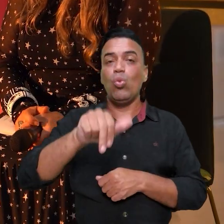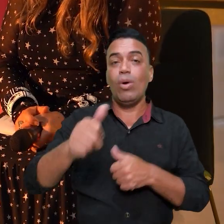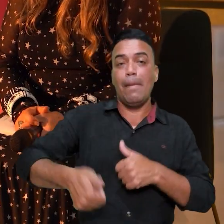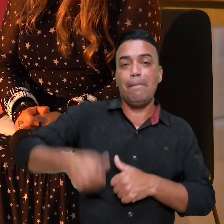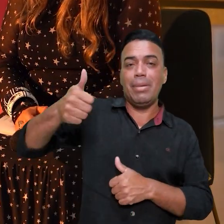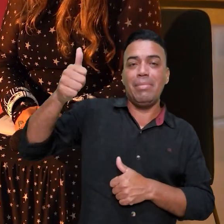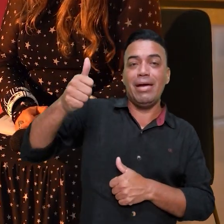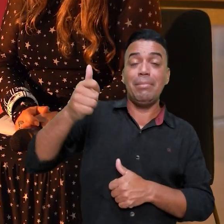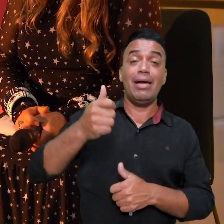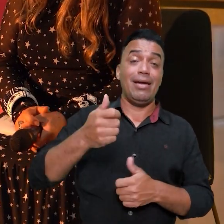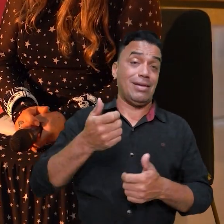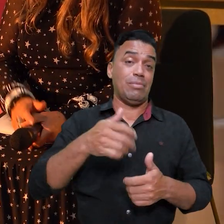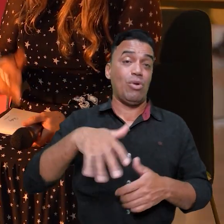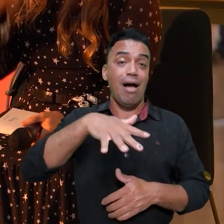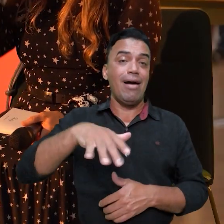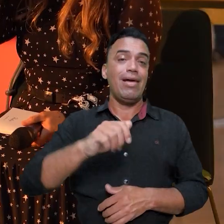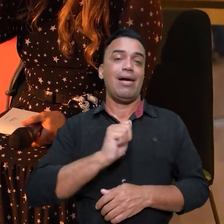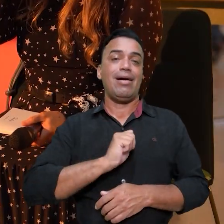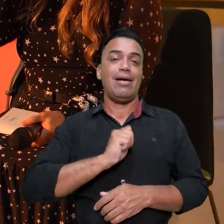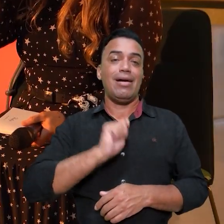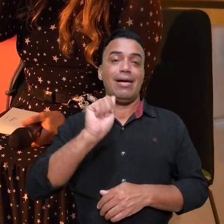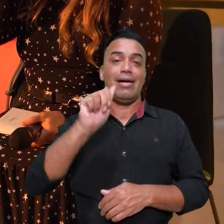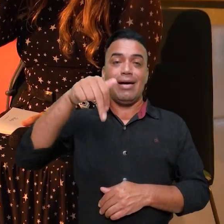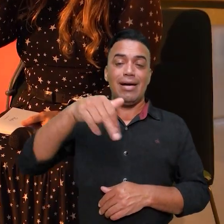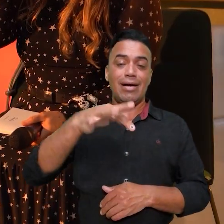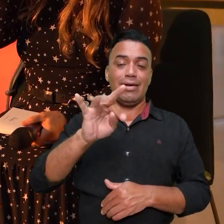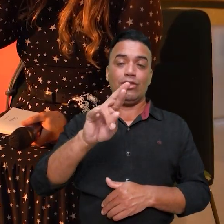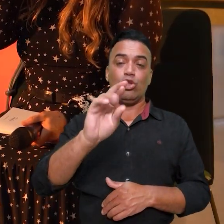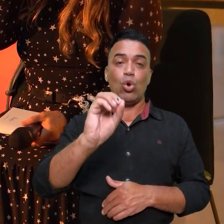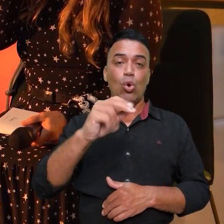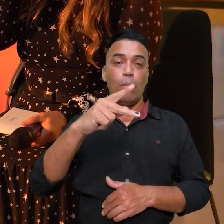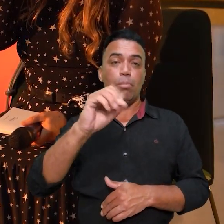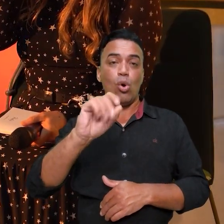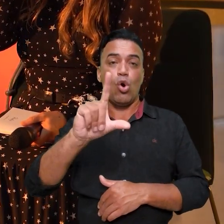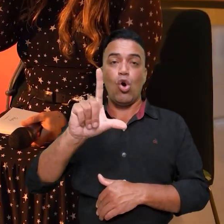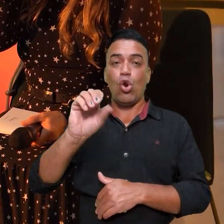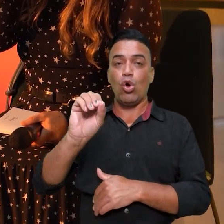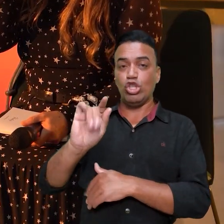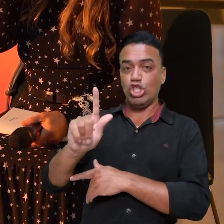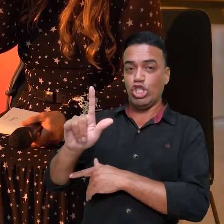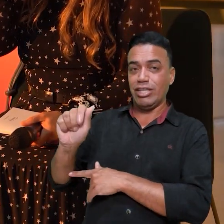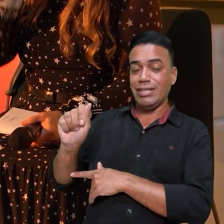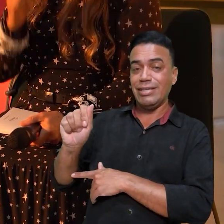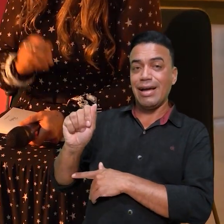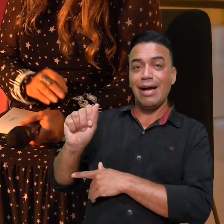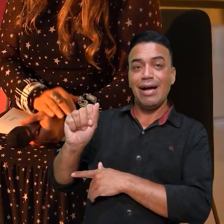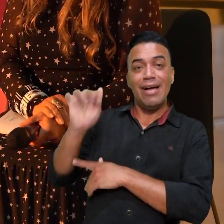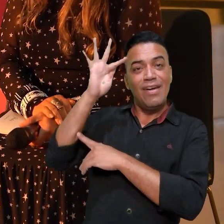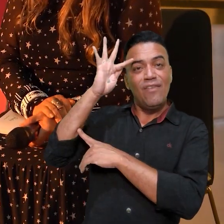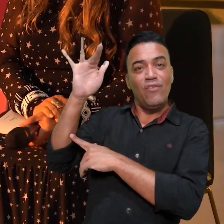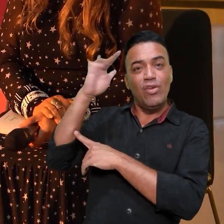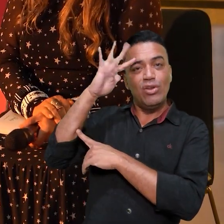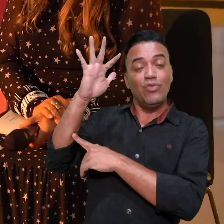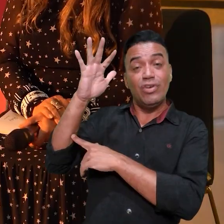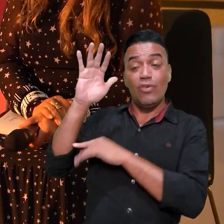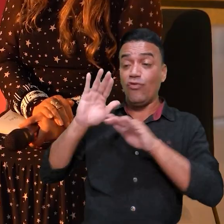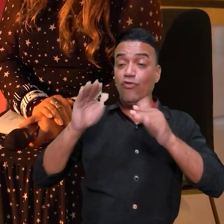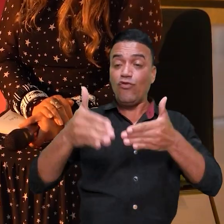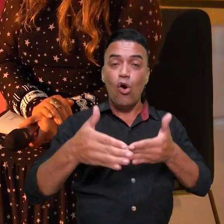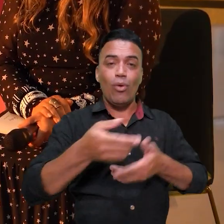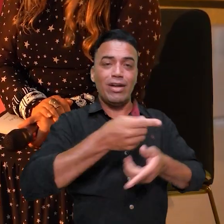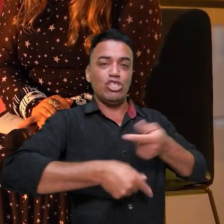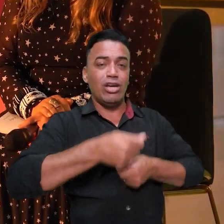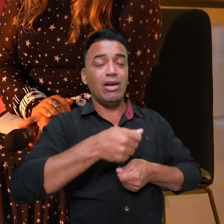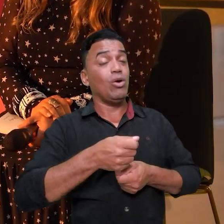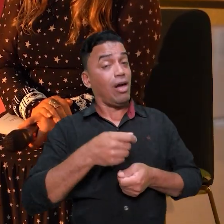primeiro lugar em antropologia. Nunca tem o primeiro lugar em filosofia. Porque, na verdade, é voltado para o dinheiro. Até a gente, quando fala